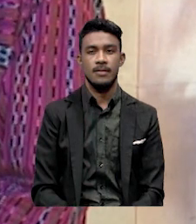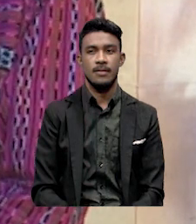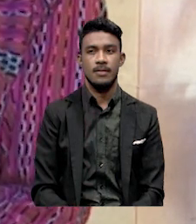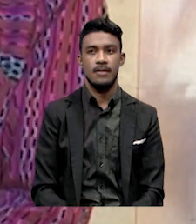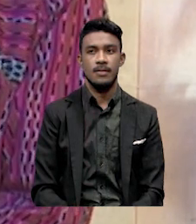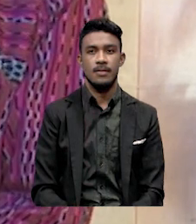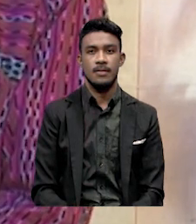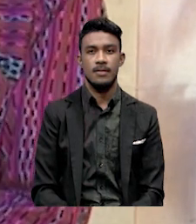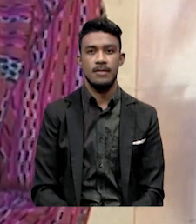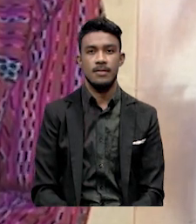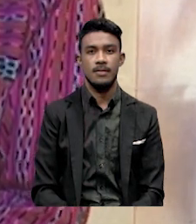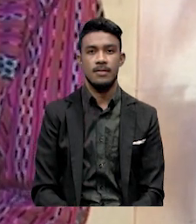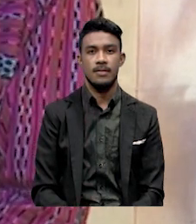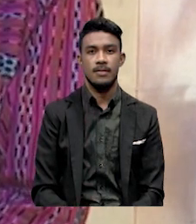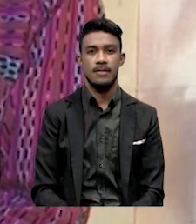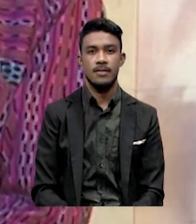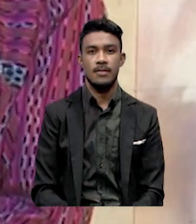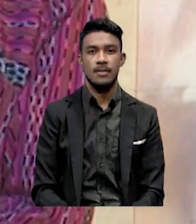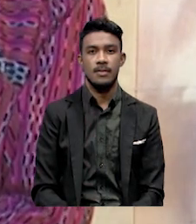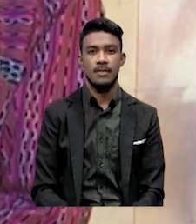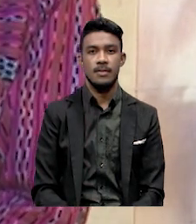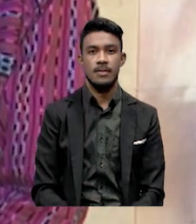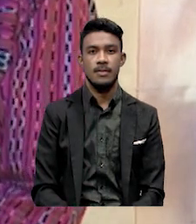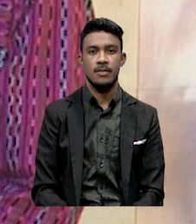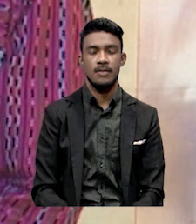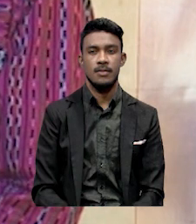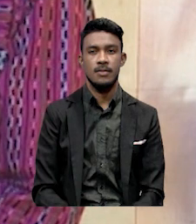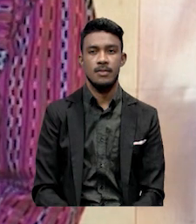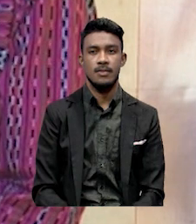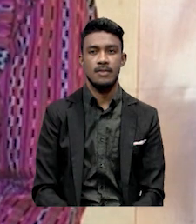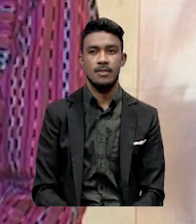a digitalização, CPLP,